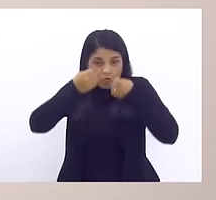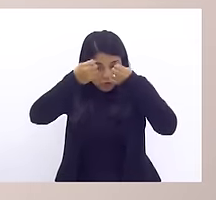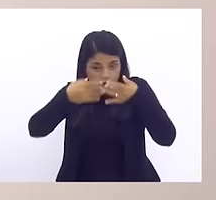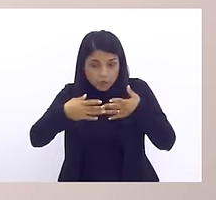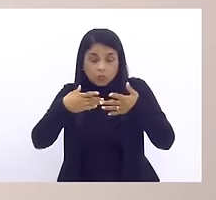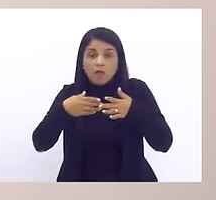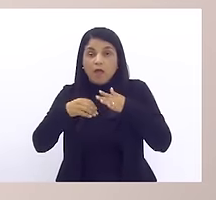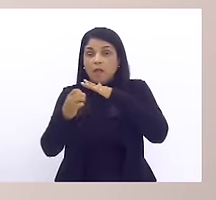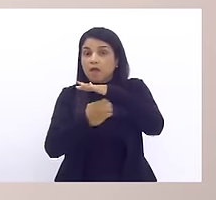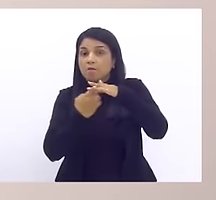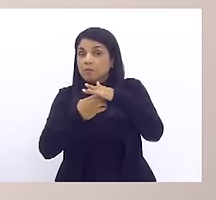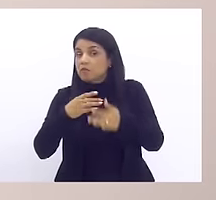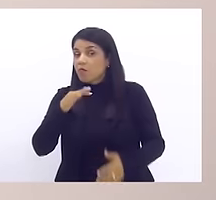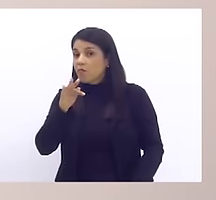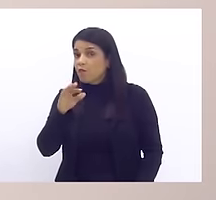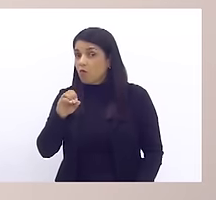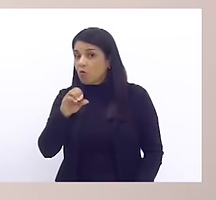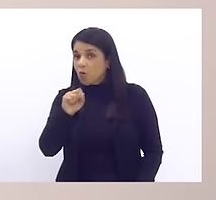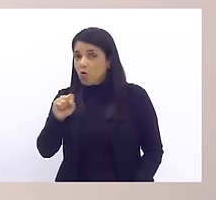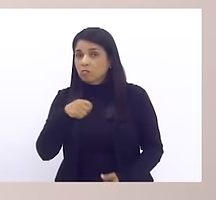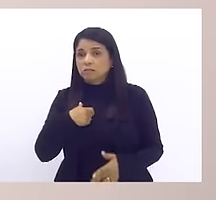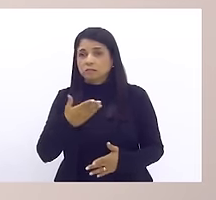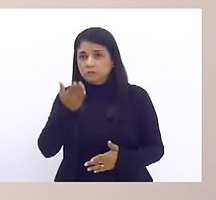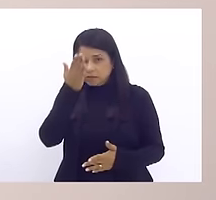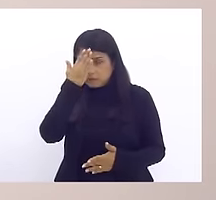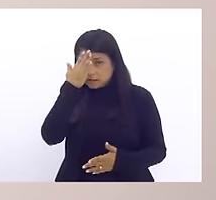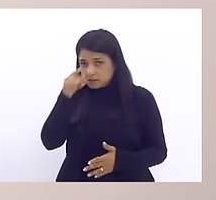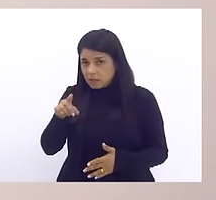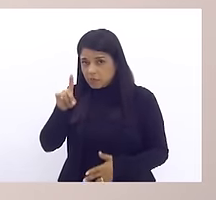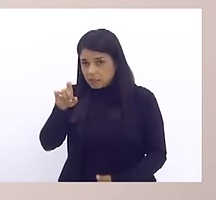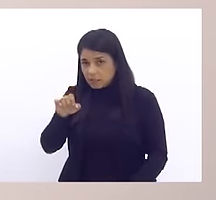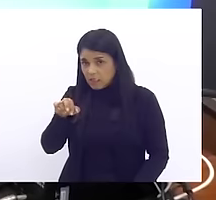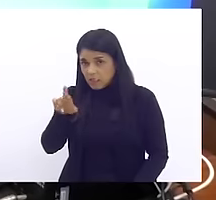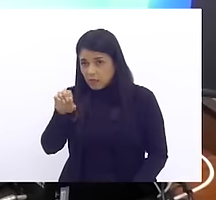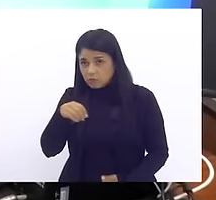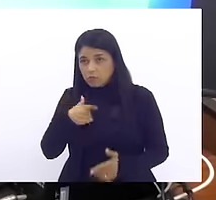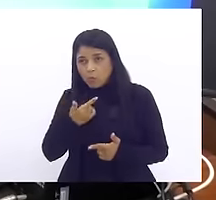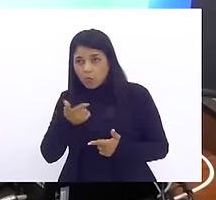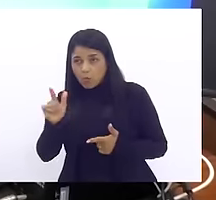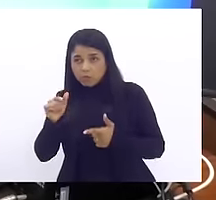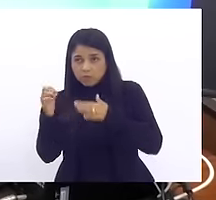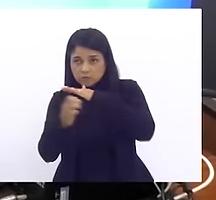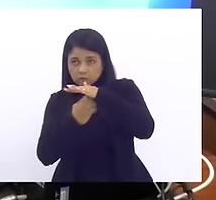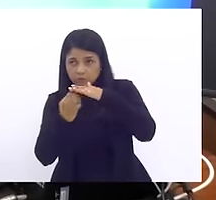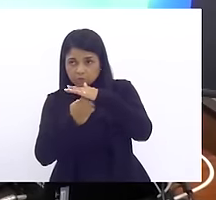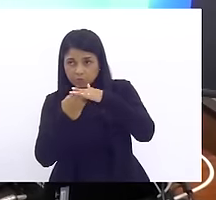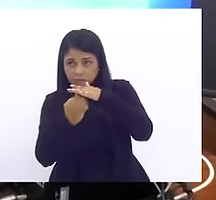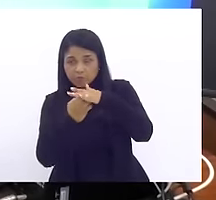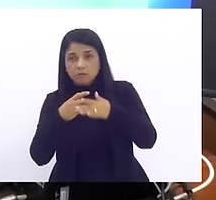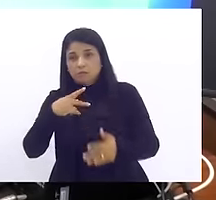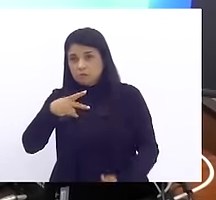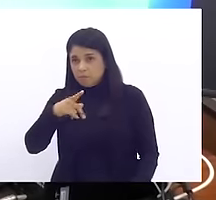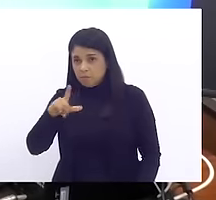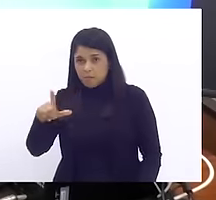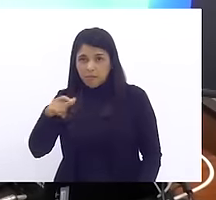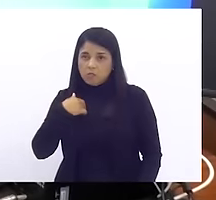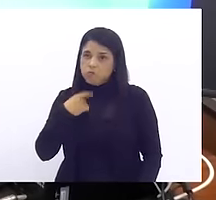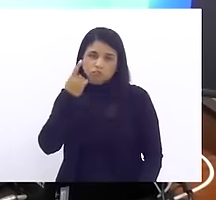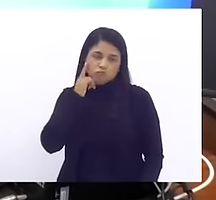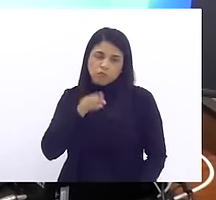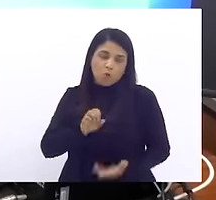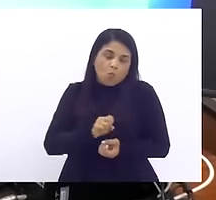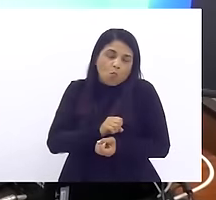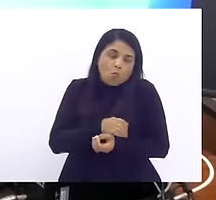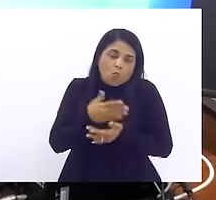tem conhecimento tem outras empresas que presta serviço para plântica eu não consigo dizer